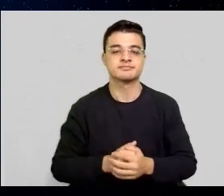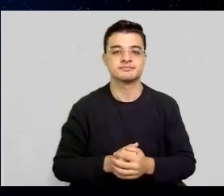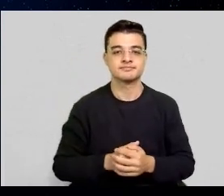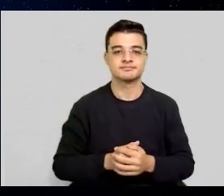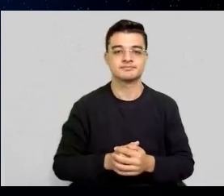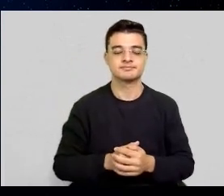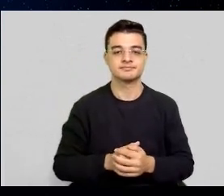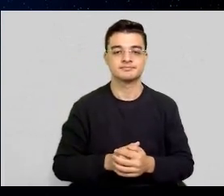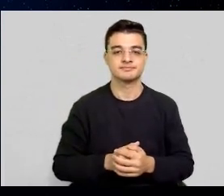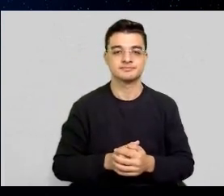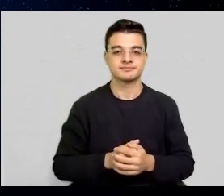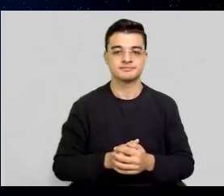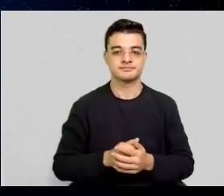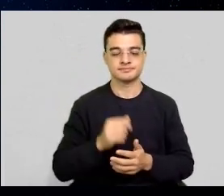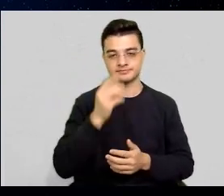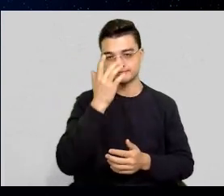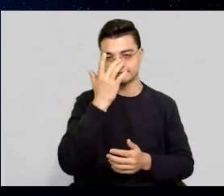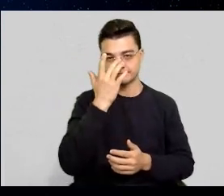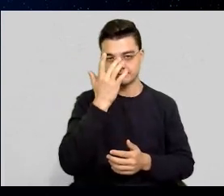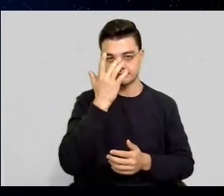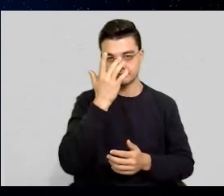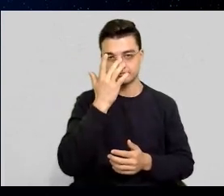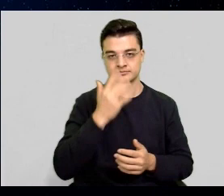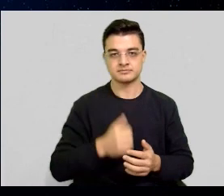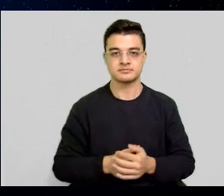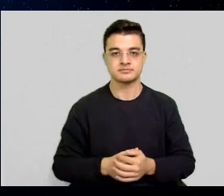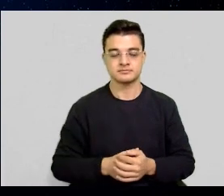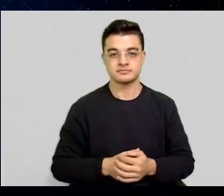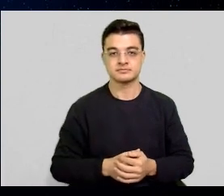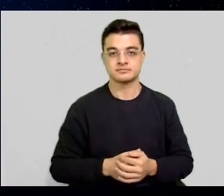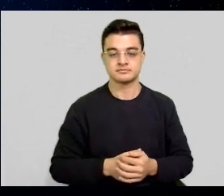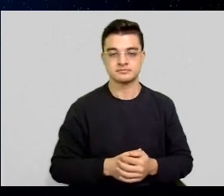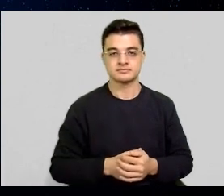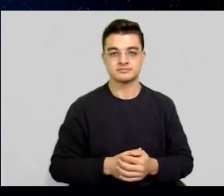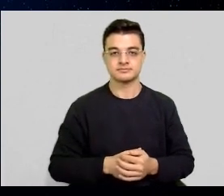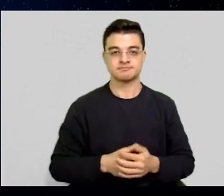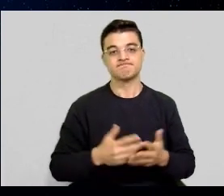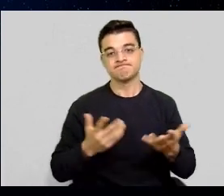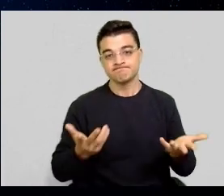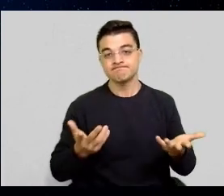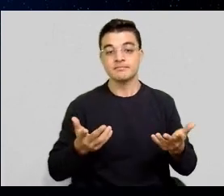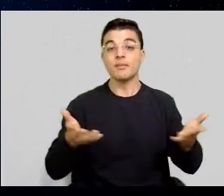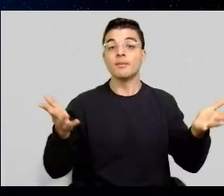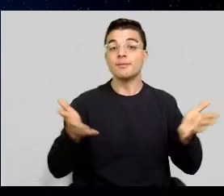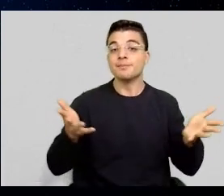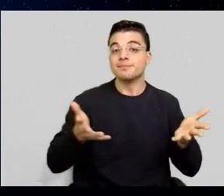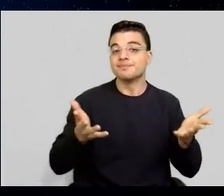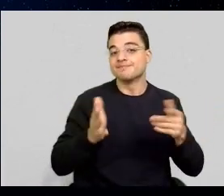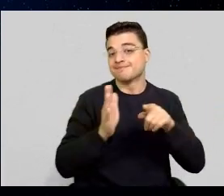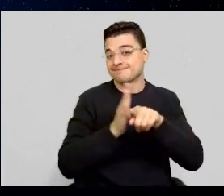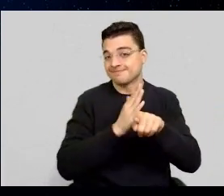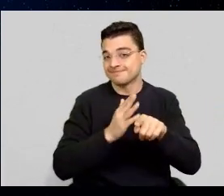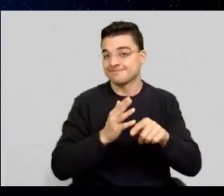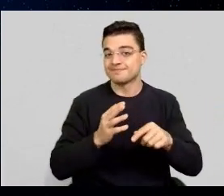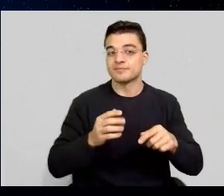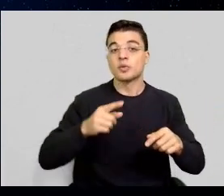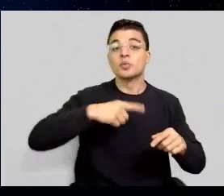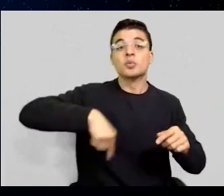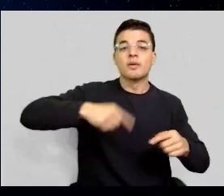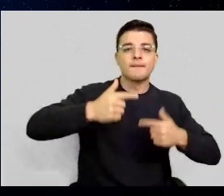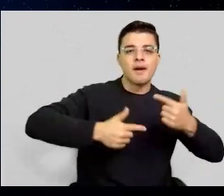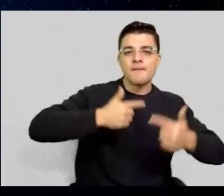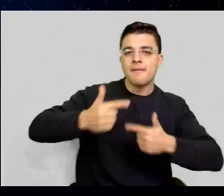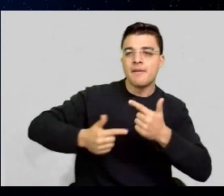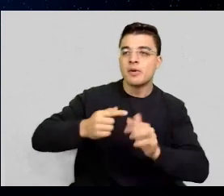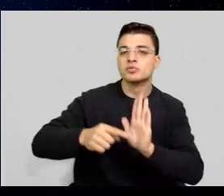ponta, né? Então, eu pergunto para vocês, qual o impacto que nós estamos criando hoje na vida dos nossos clientes e